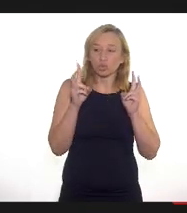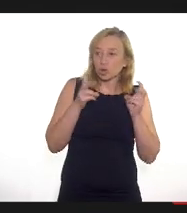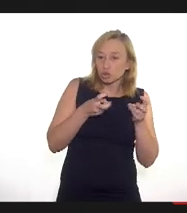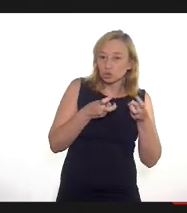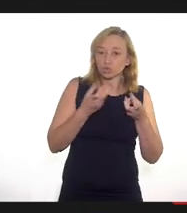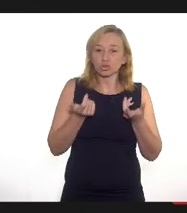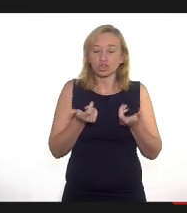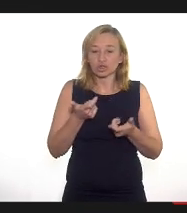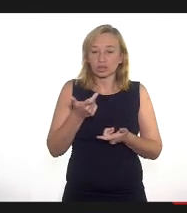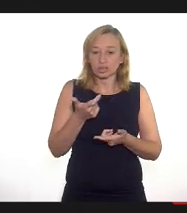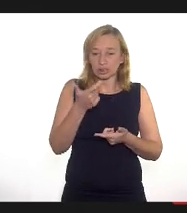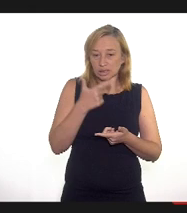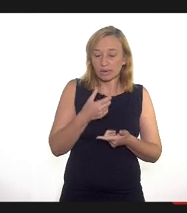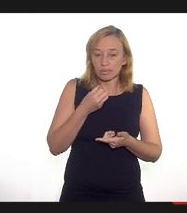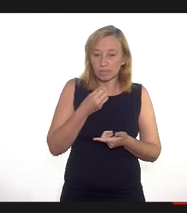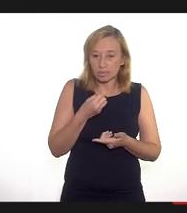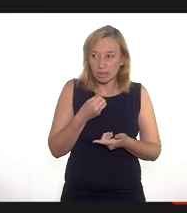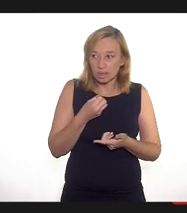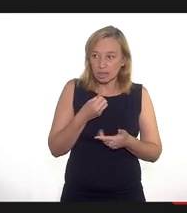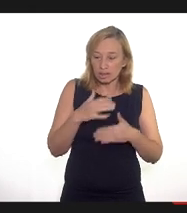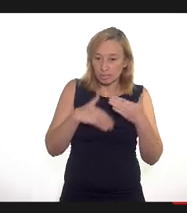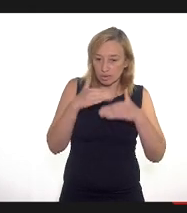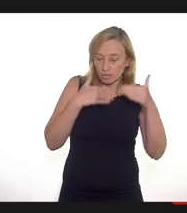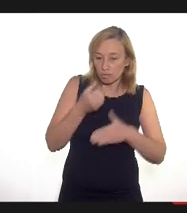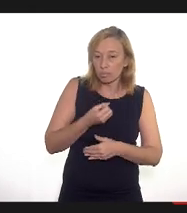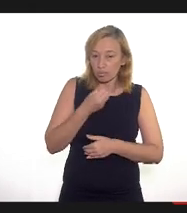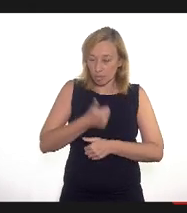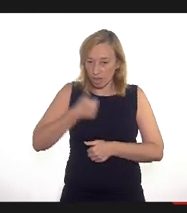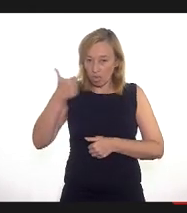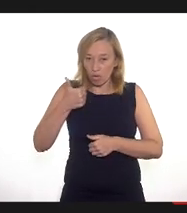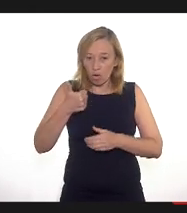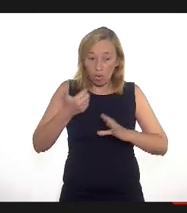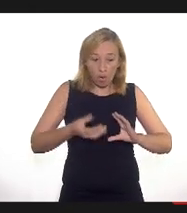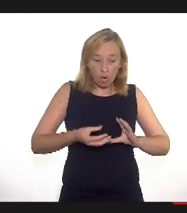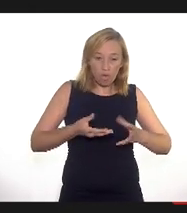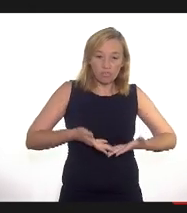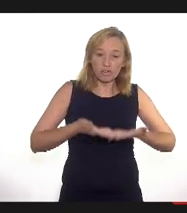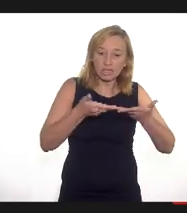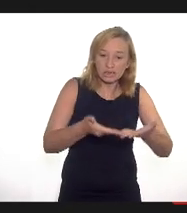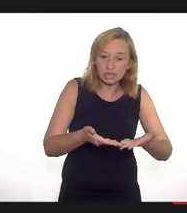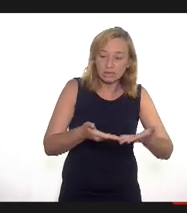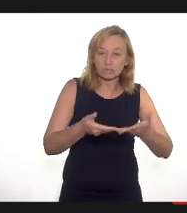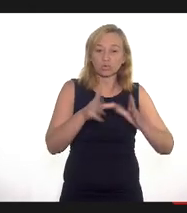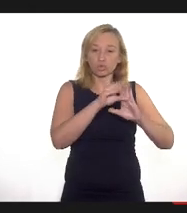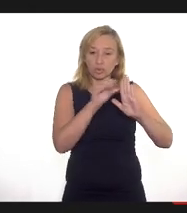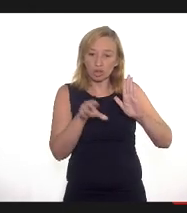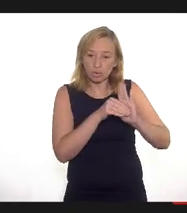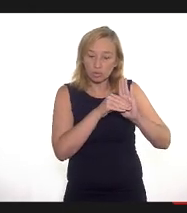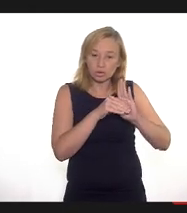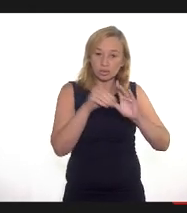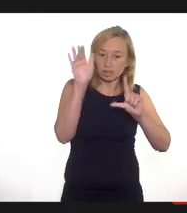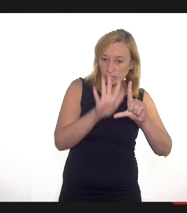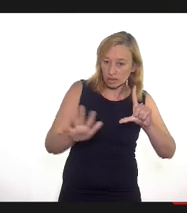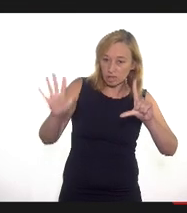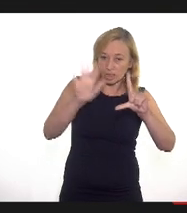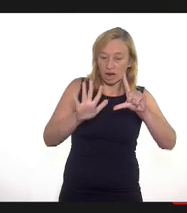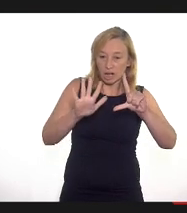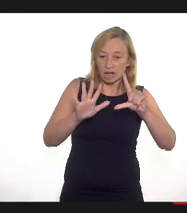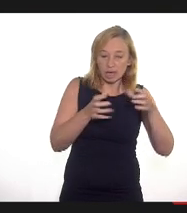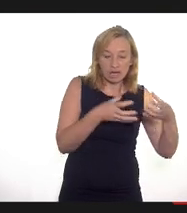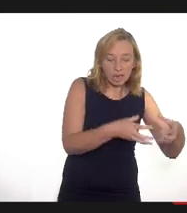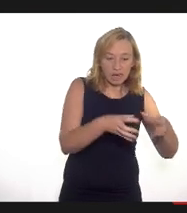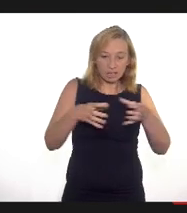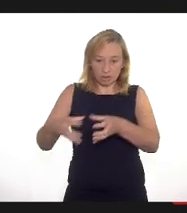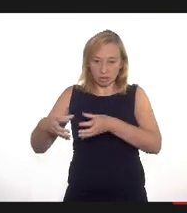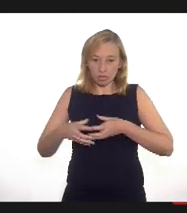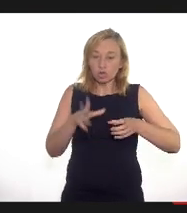ser semestral, né? E como a gente estava oferecendo os conteúdos através das plataformas, as unidades